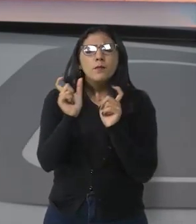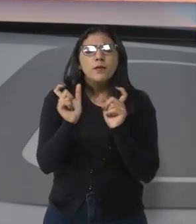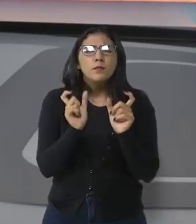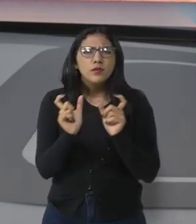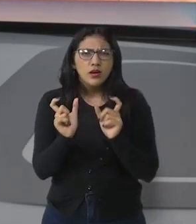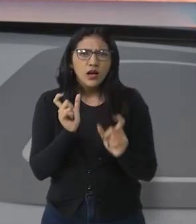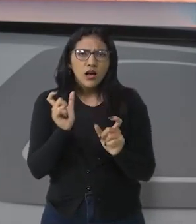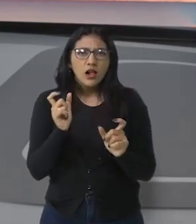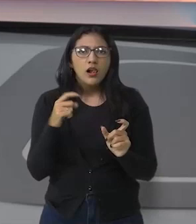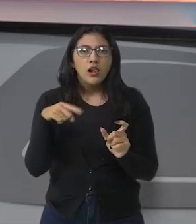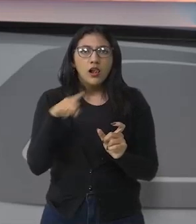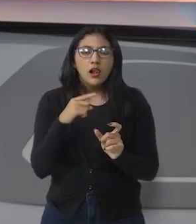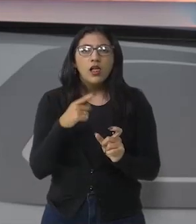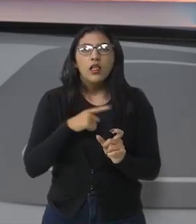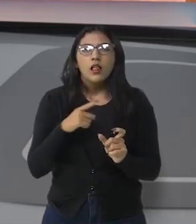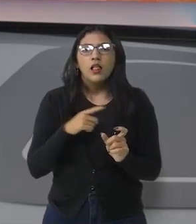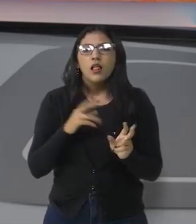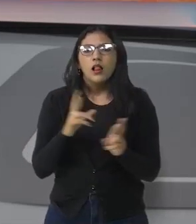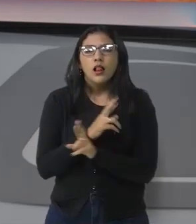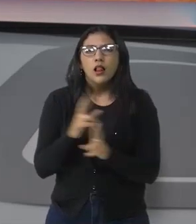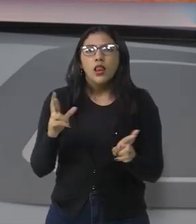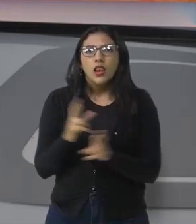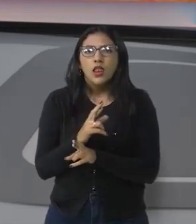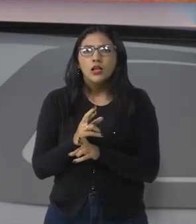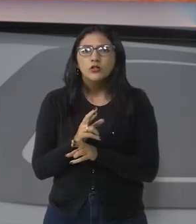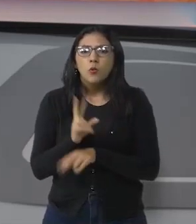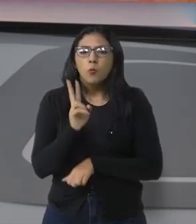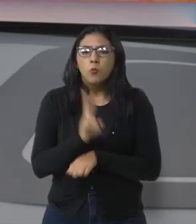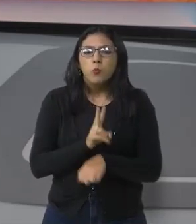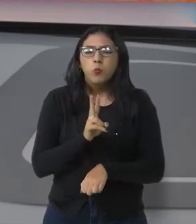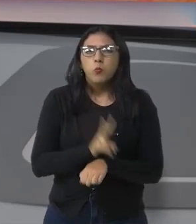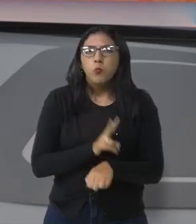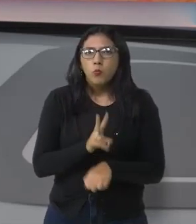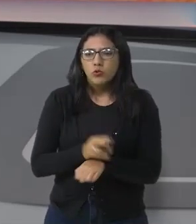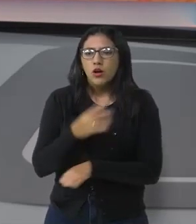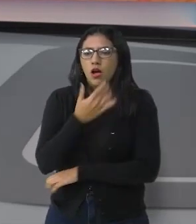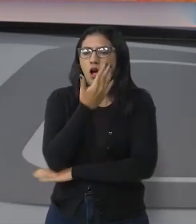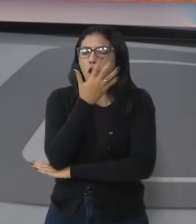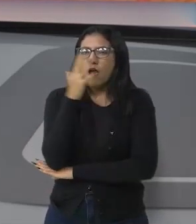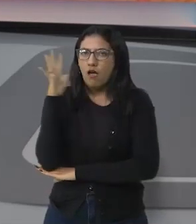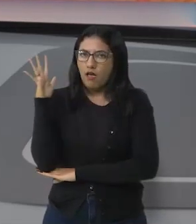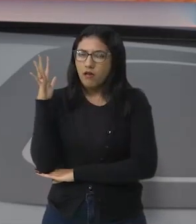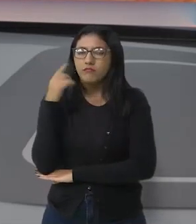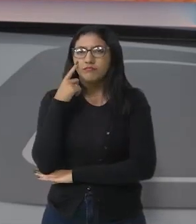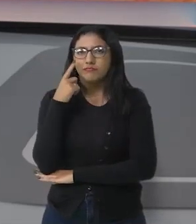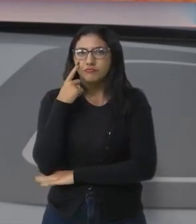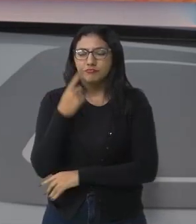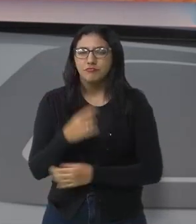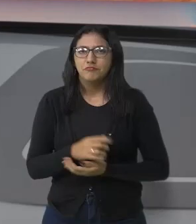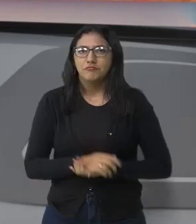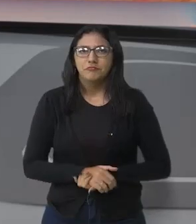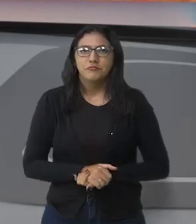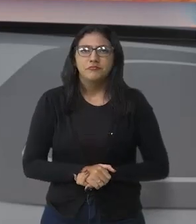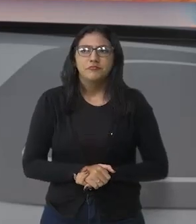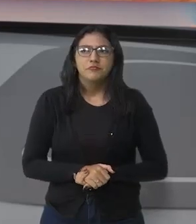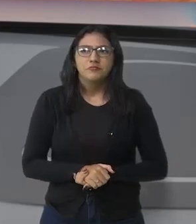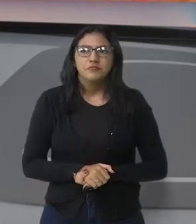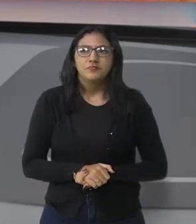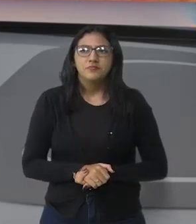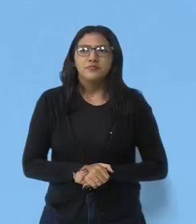vão buscar fazer com que a gente preserve, com que a gente olhe com outros olhos a natureza. Então vamos ouvir o poema.